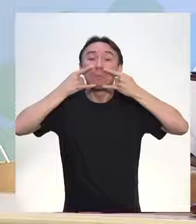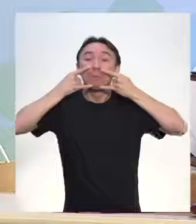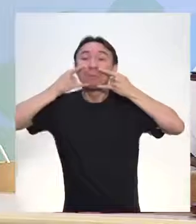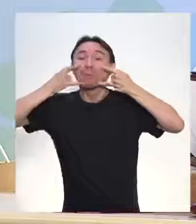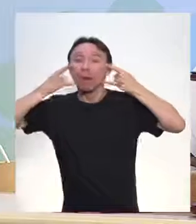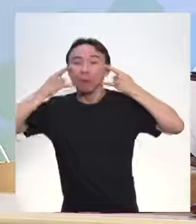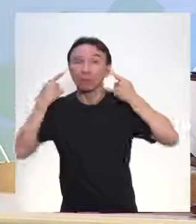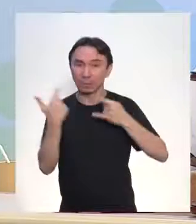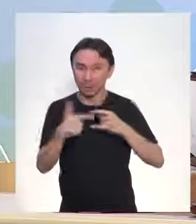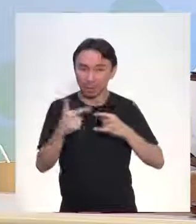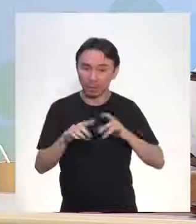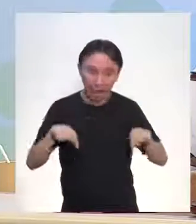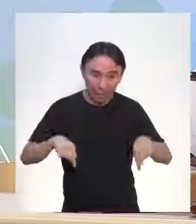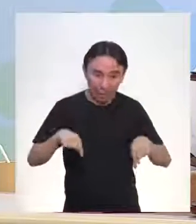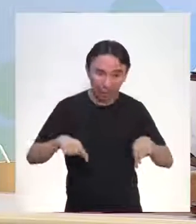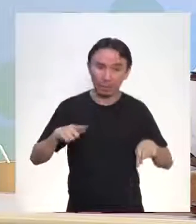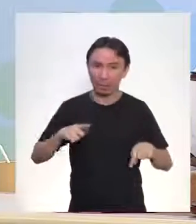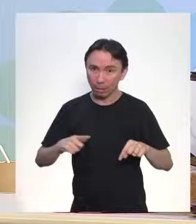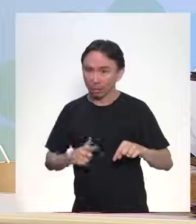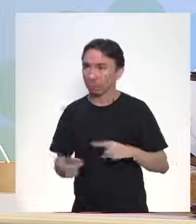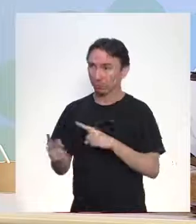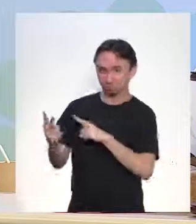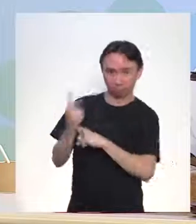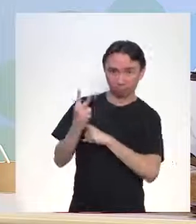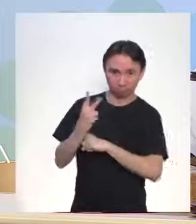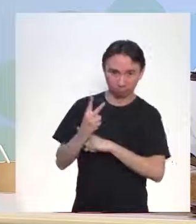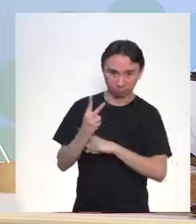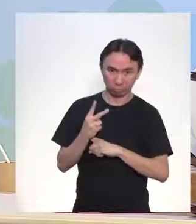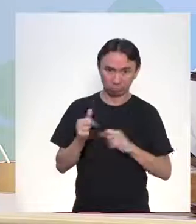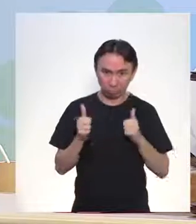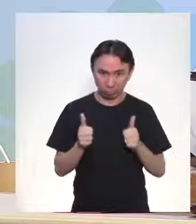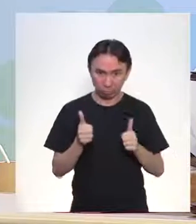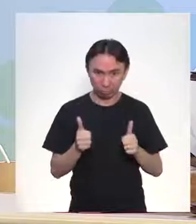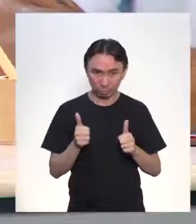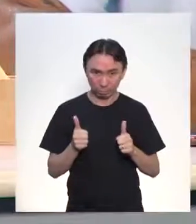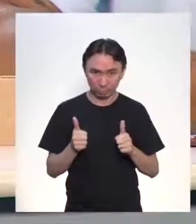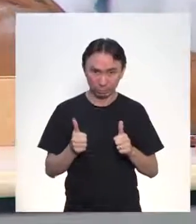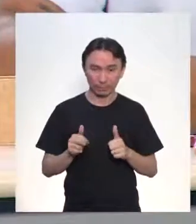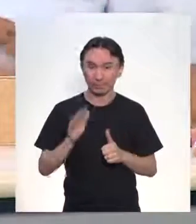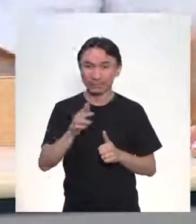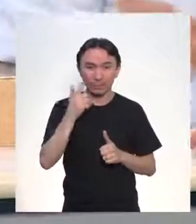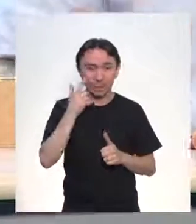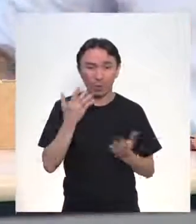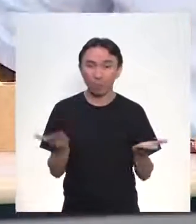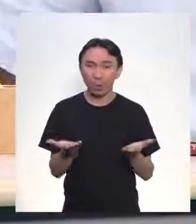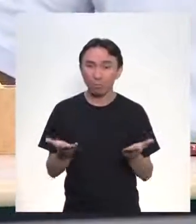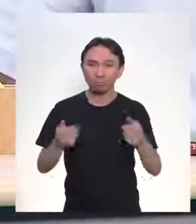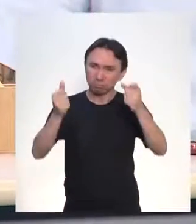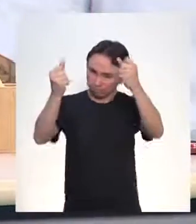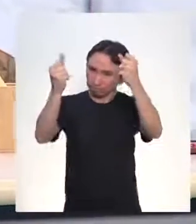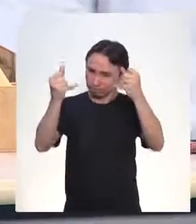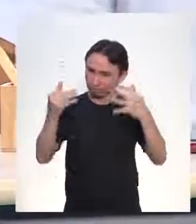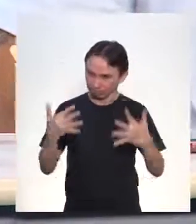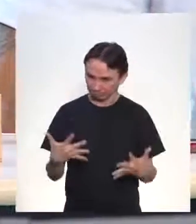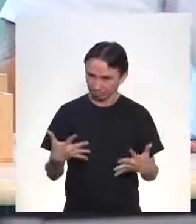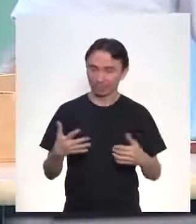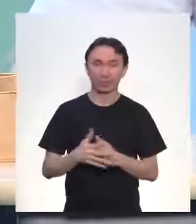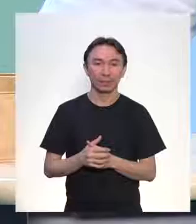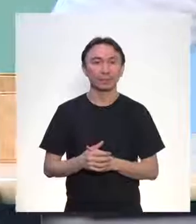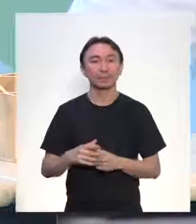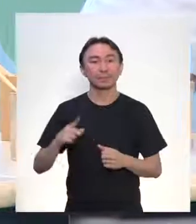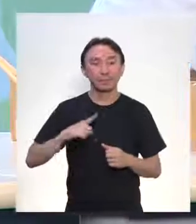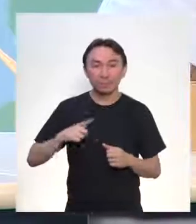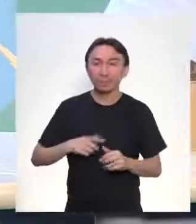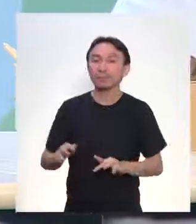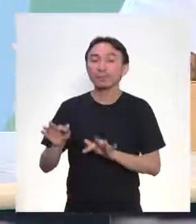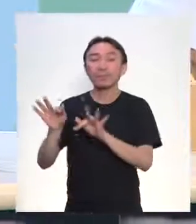ambiente protegido, está bem? Então, foi tudo esterilizado. E aí, voltando aqui para a nossa explicação, então, no feudalismo, nós temos uma